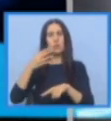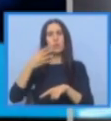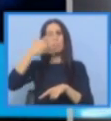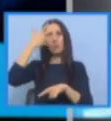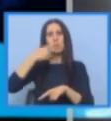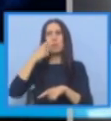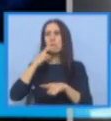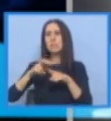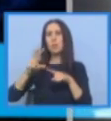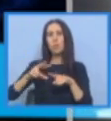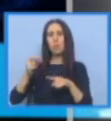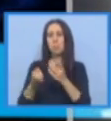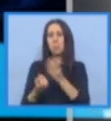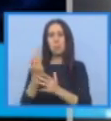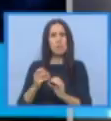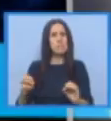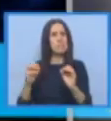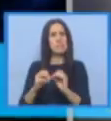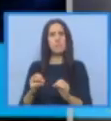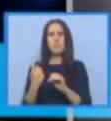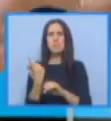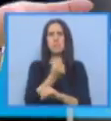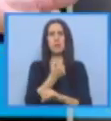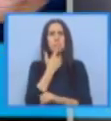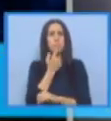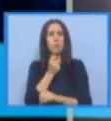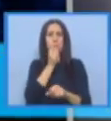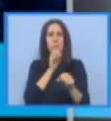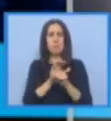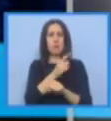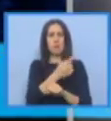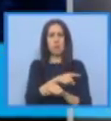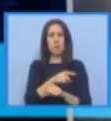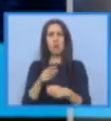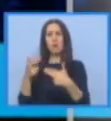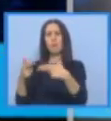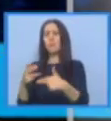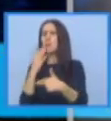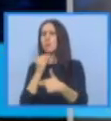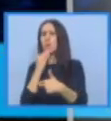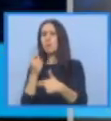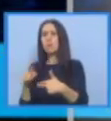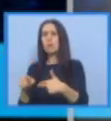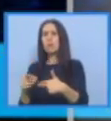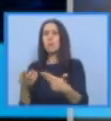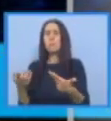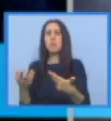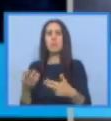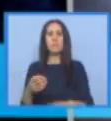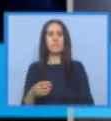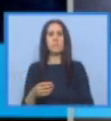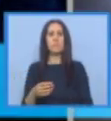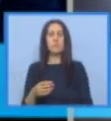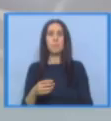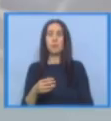não pode produzir coisíssima nenhuma, que não pode sair dali, porque tem o mar de um lado, a fronteira israelita do outro. E naturalmente cresce numa escola